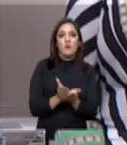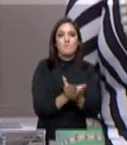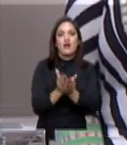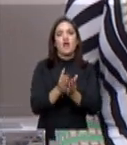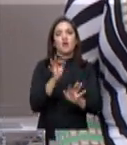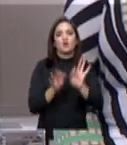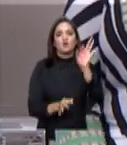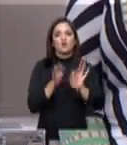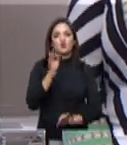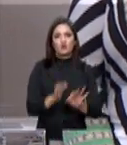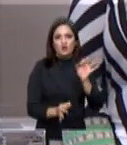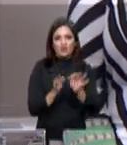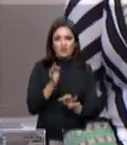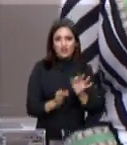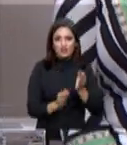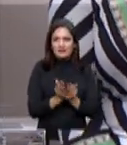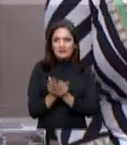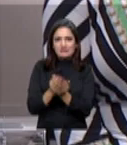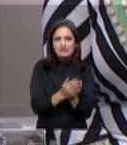Itinerante,